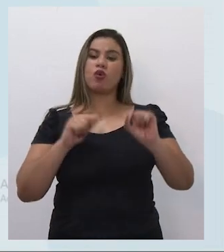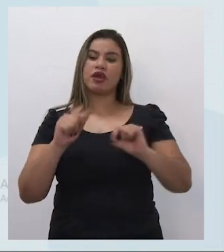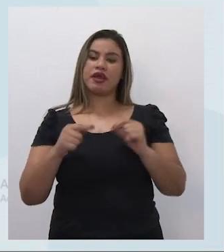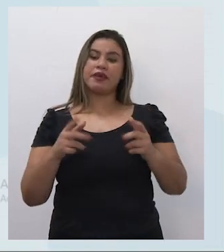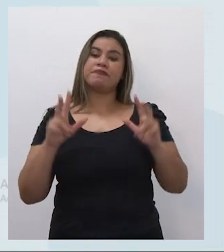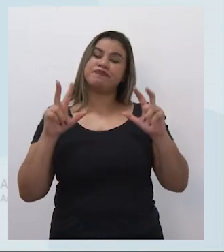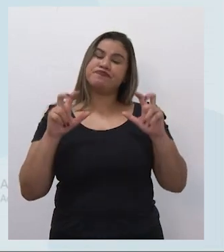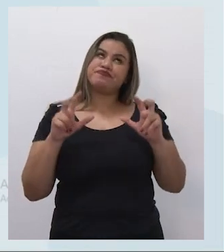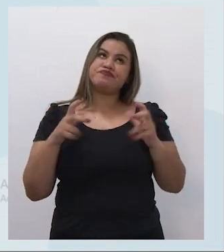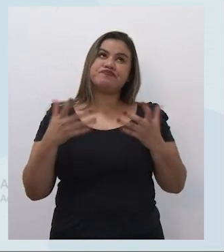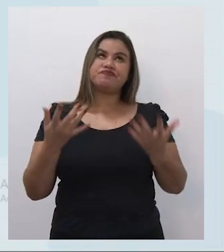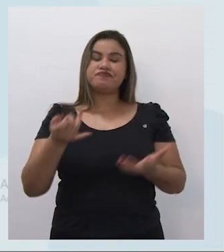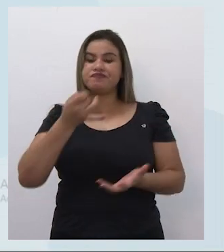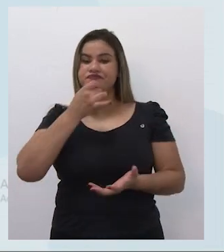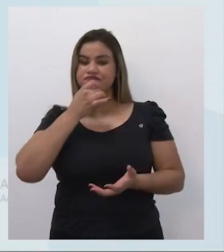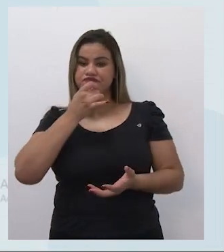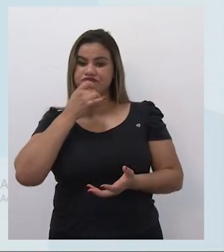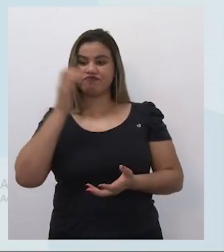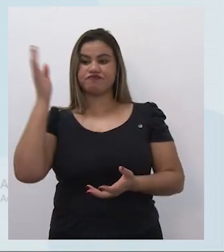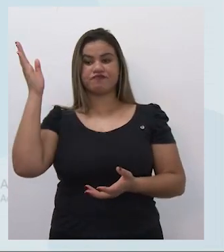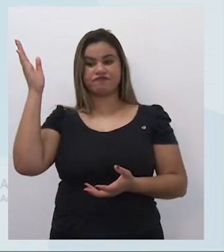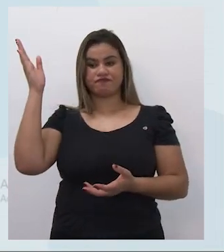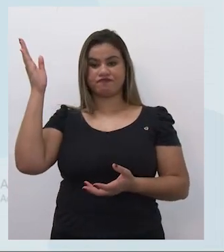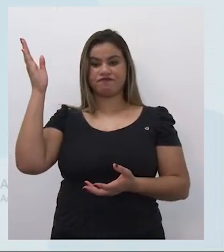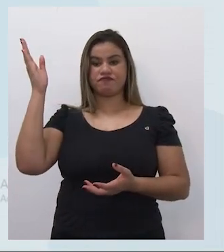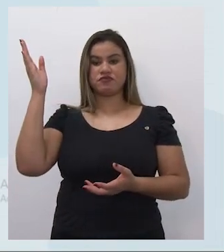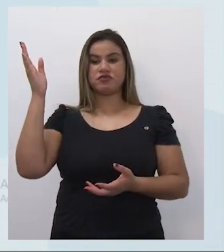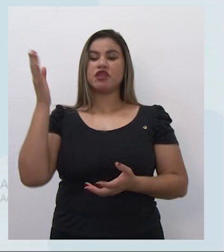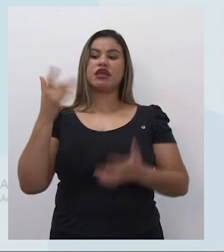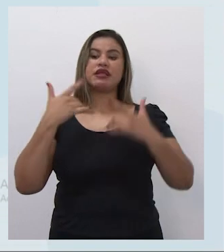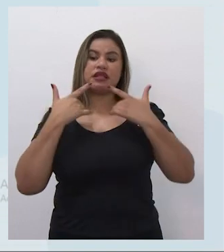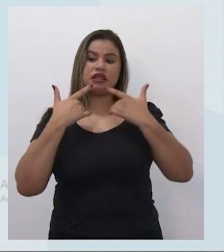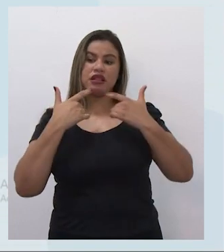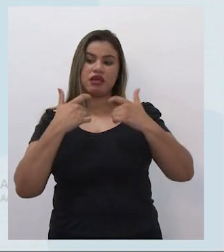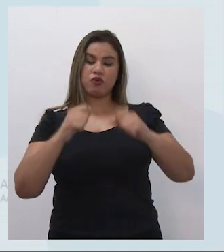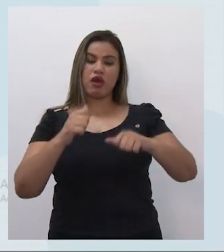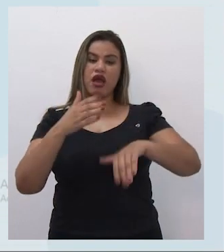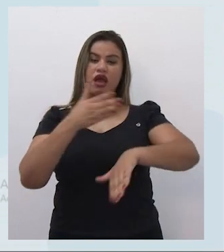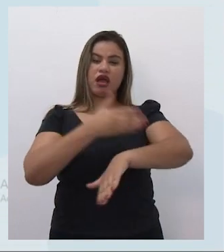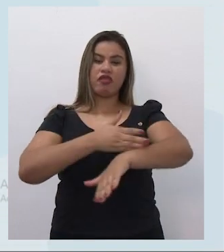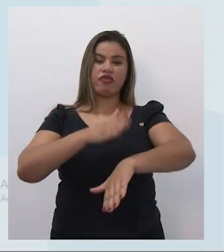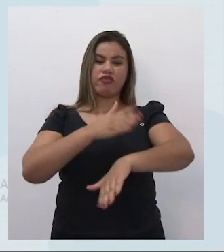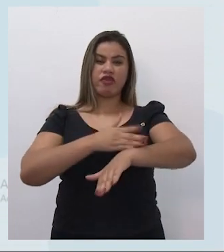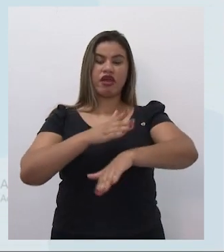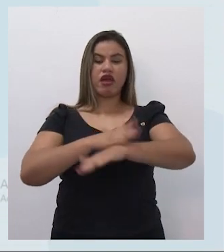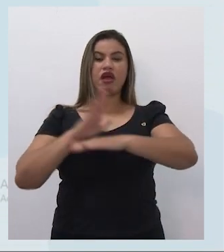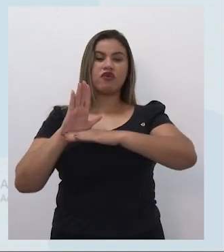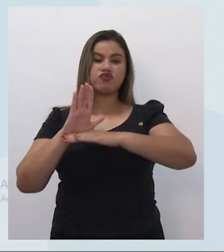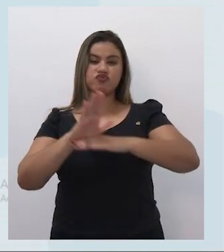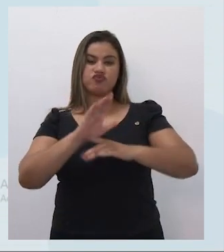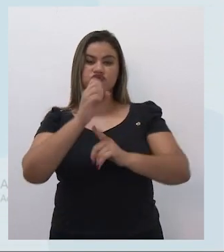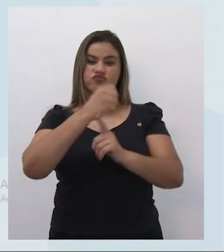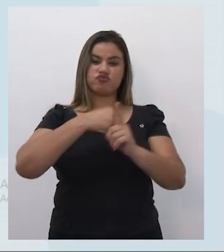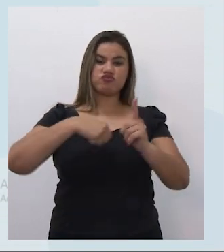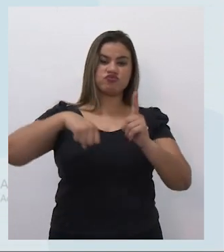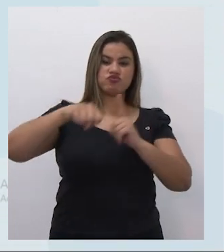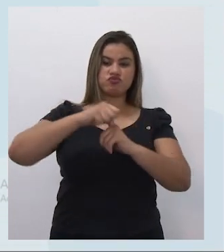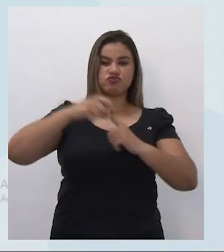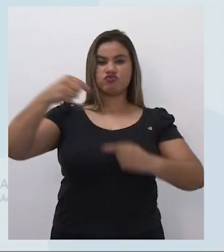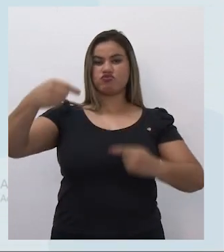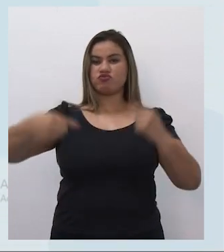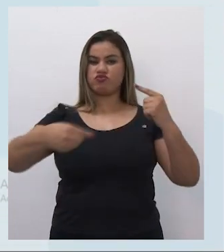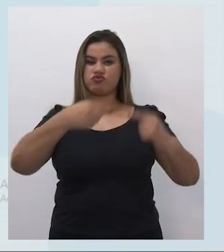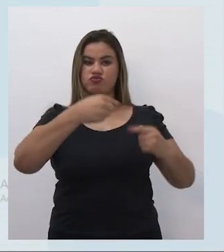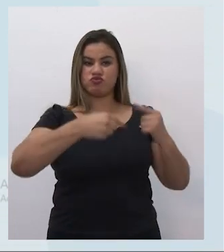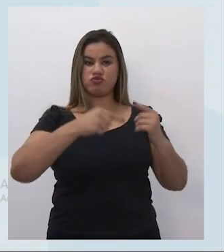poderia ser abordada seria a prática de linguagens e suas possibilidades de atuação social,